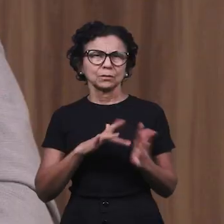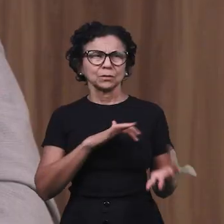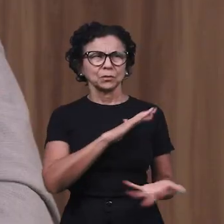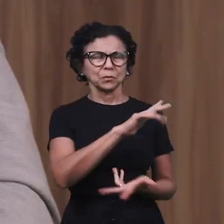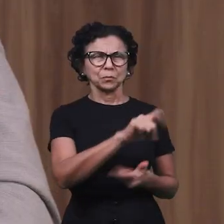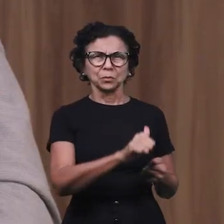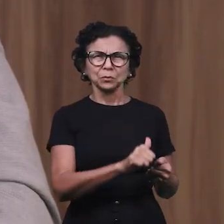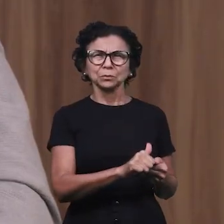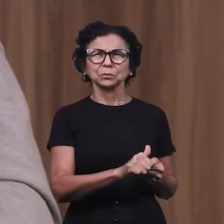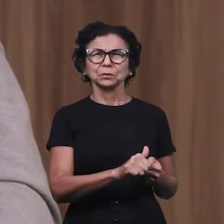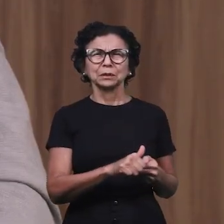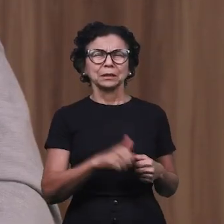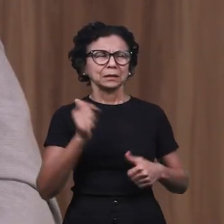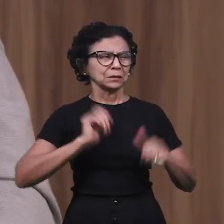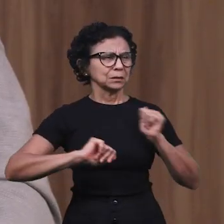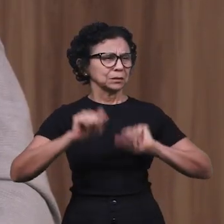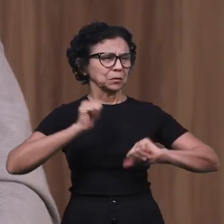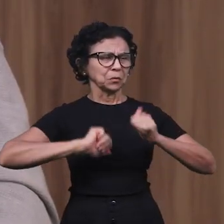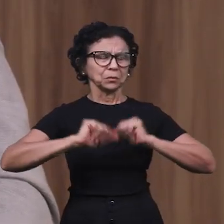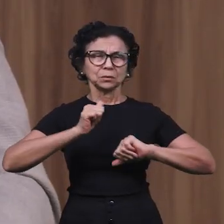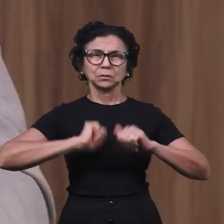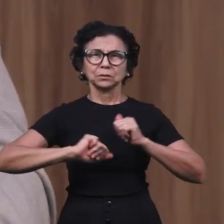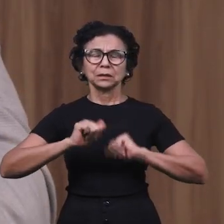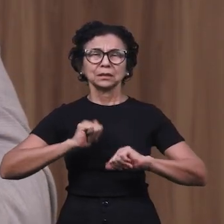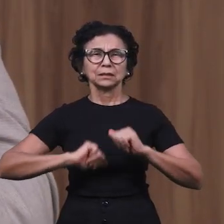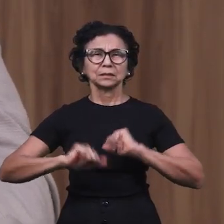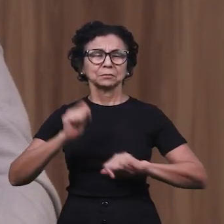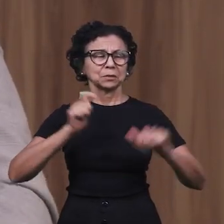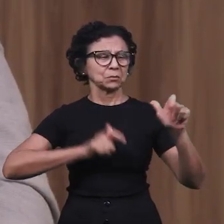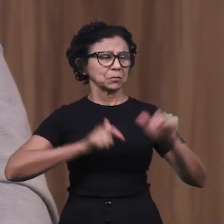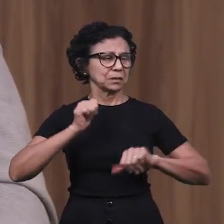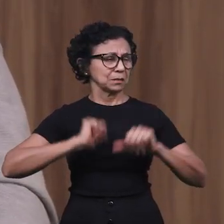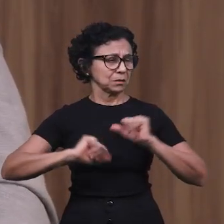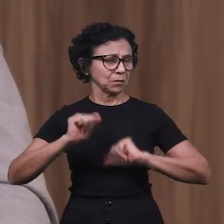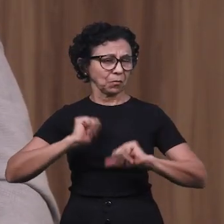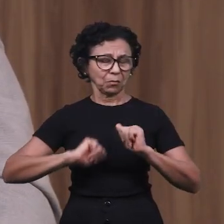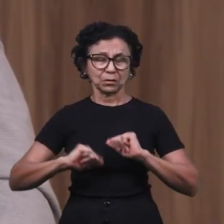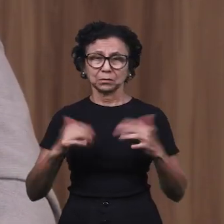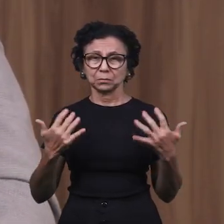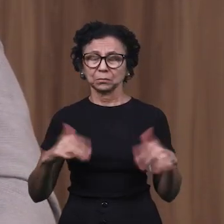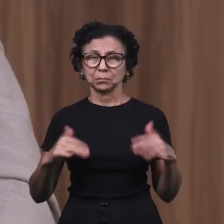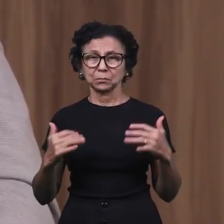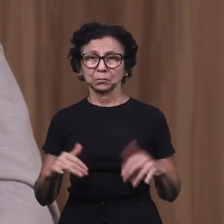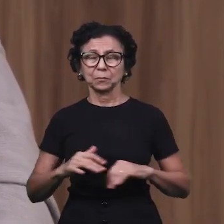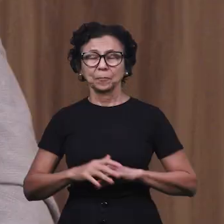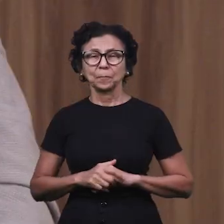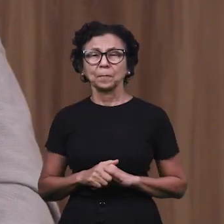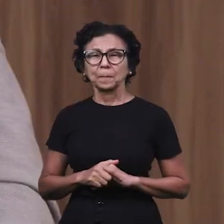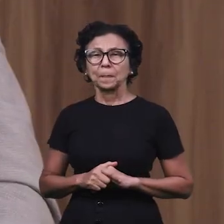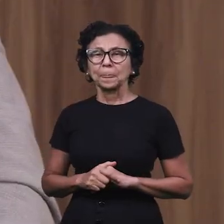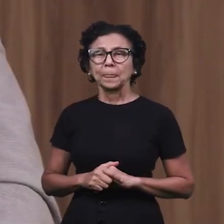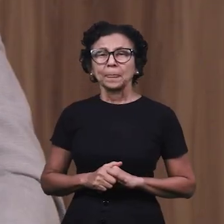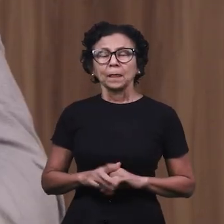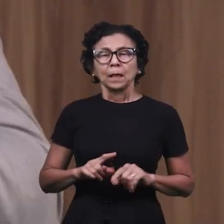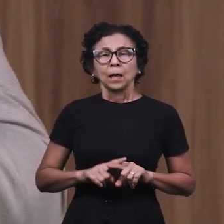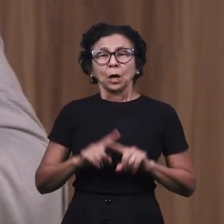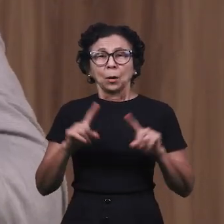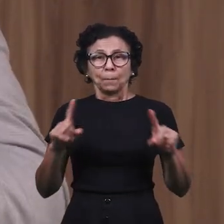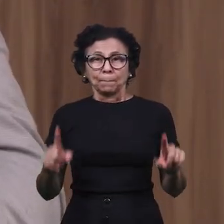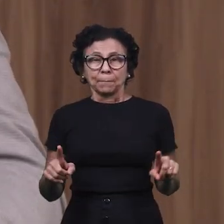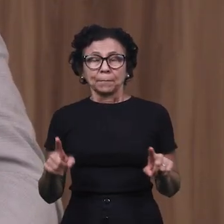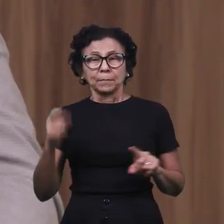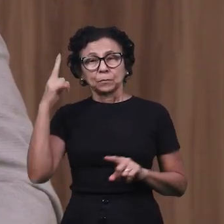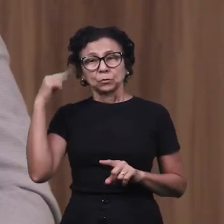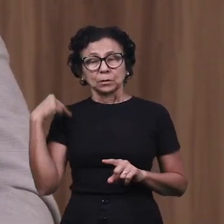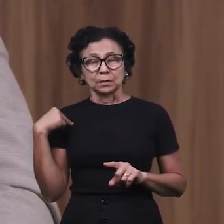a palavra do Senhor é que trouxe segurança para aquela família. Portanto,